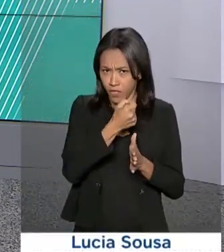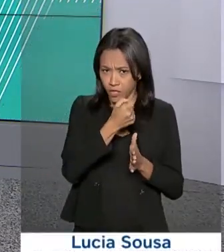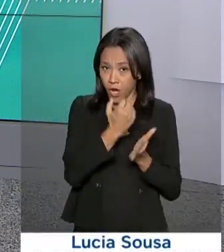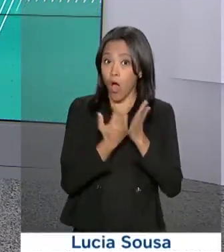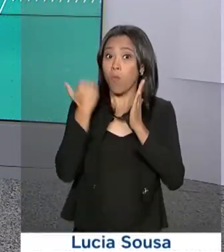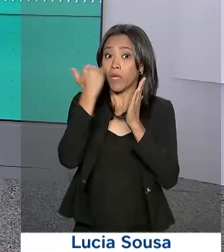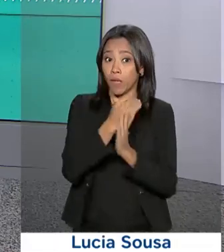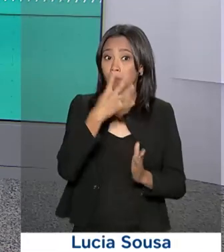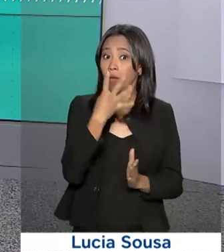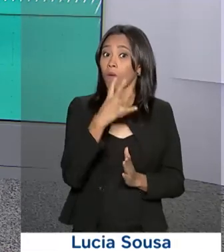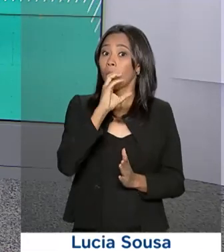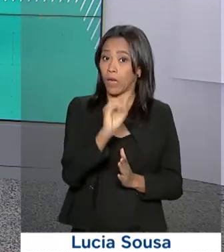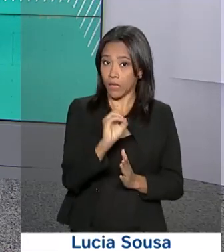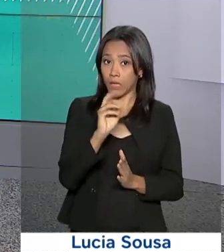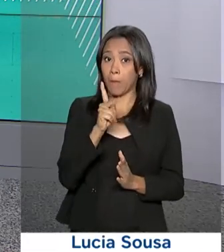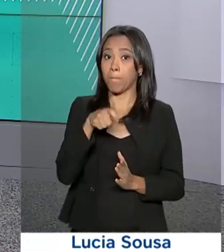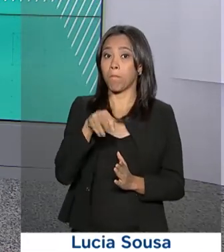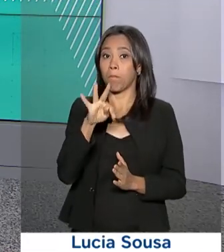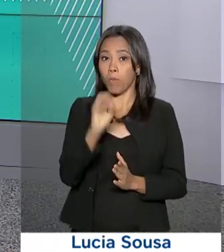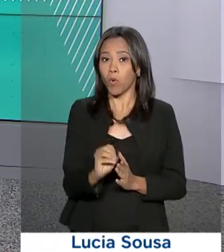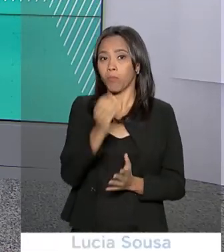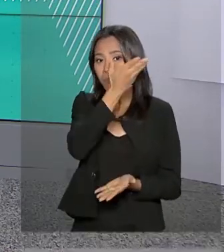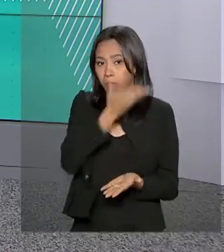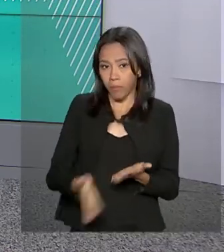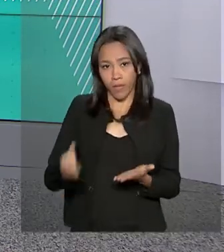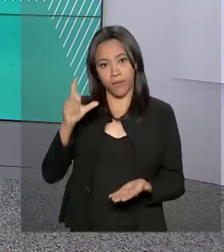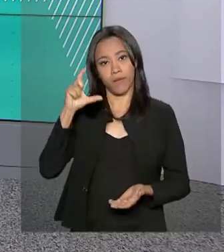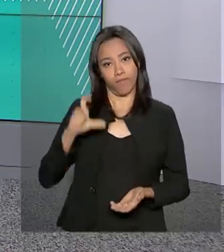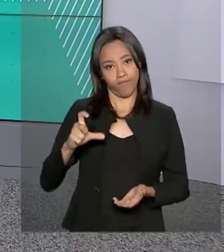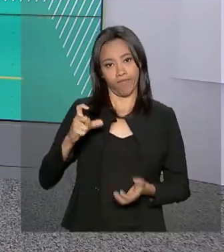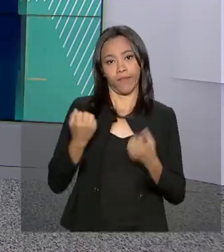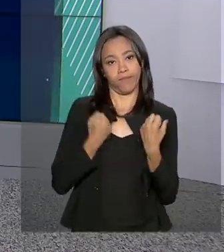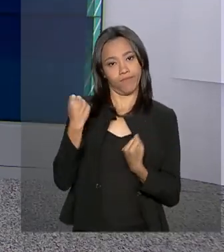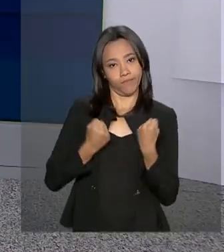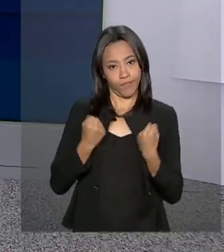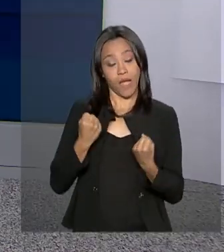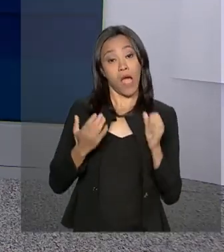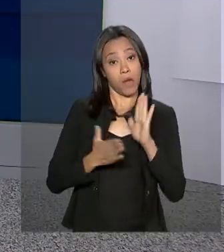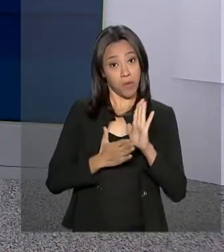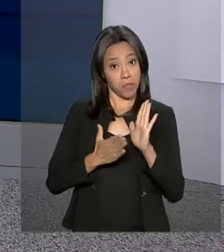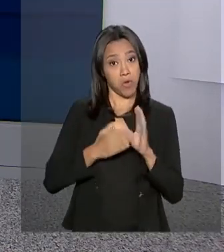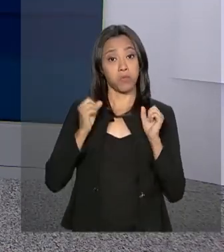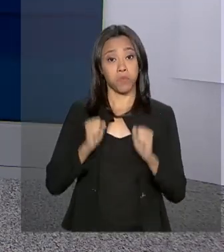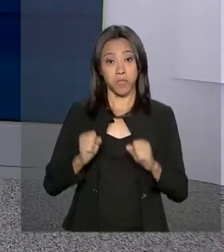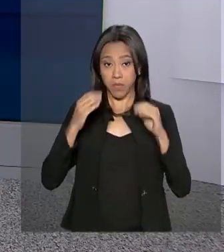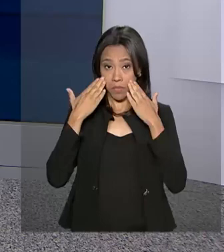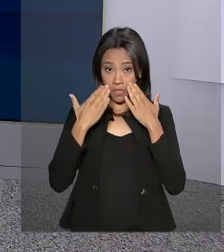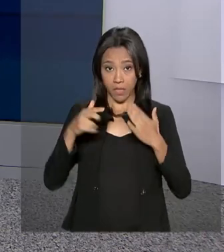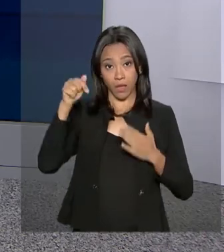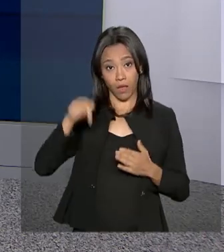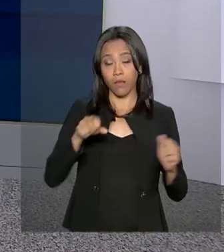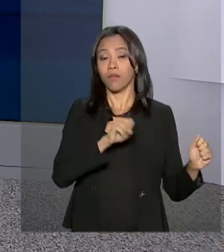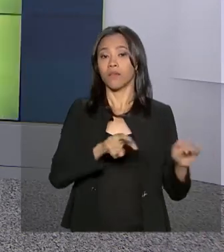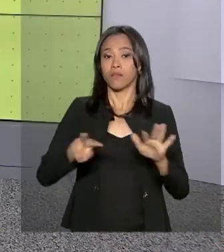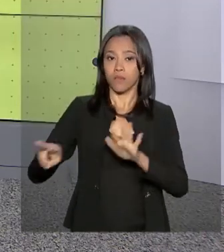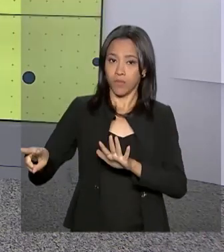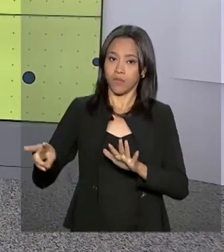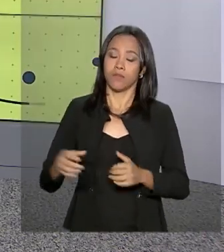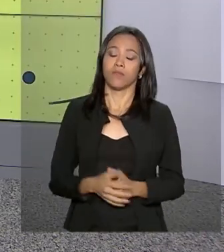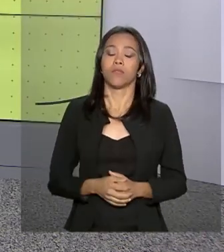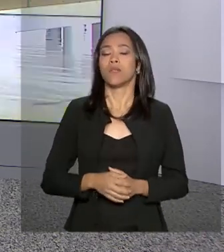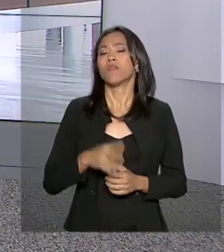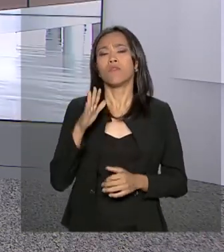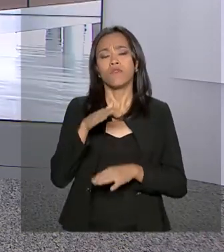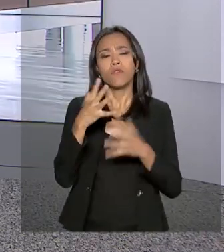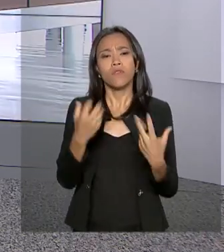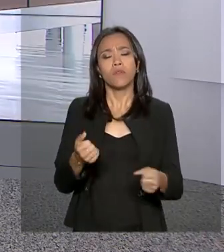perda da carteira de habilitação. A proposta pode ser apresentada ainda esta semana pelo governo. A gente conversa agora com a repórter